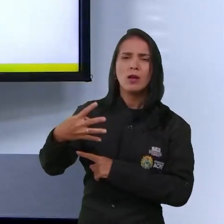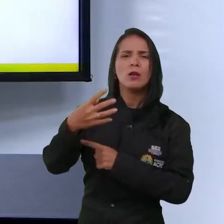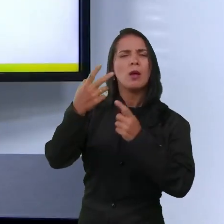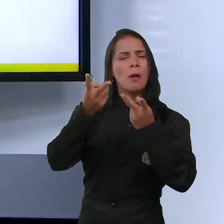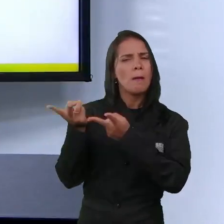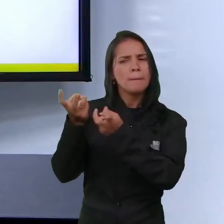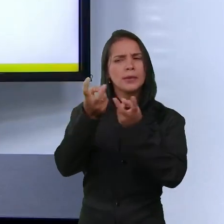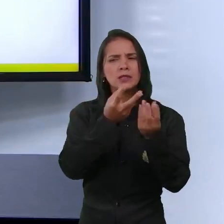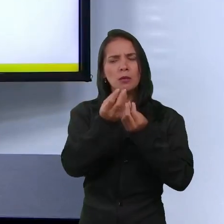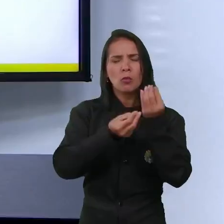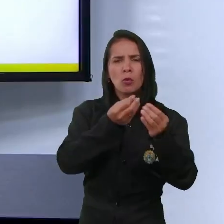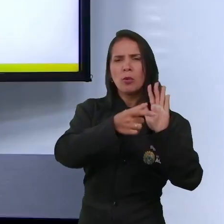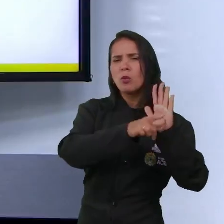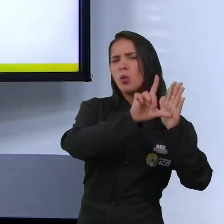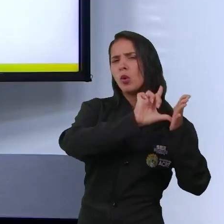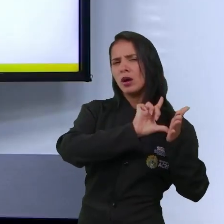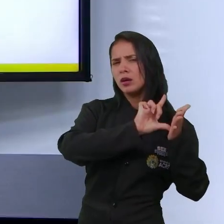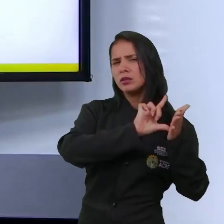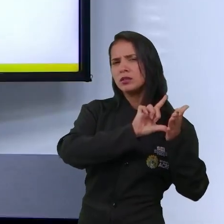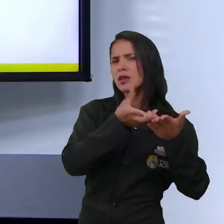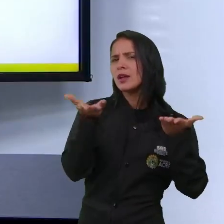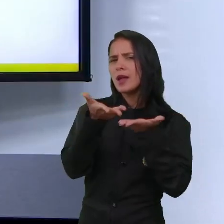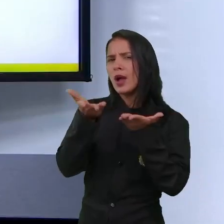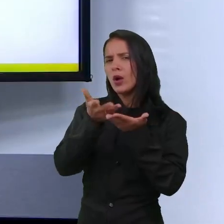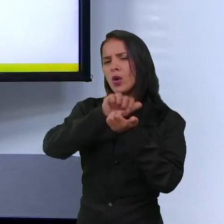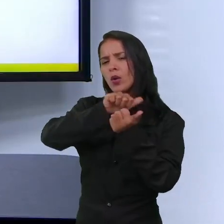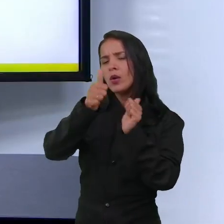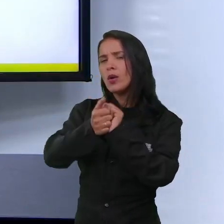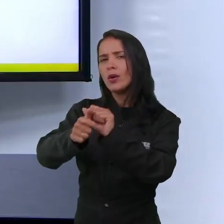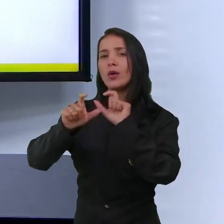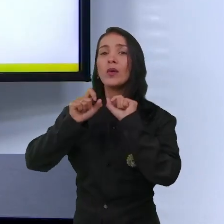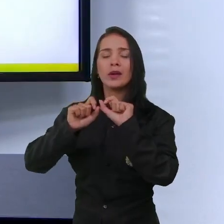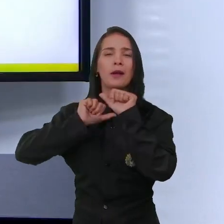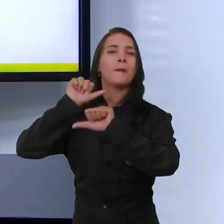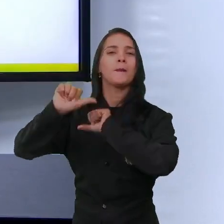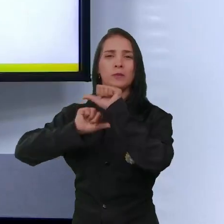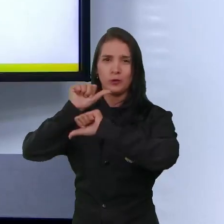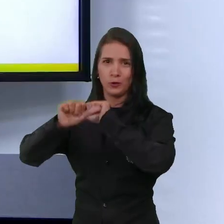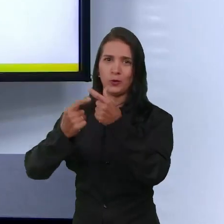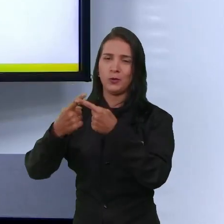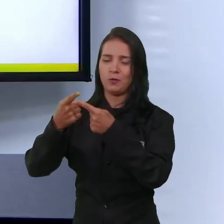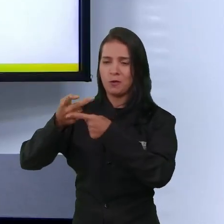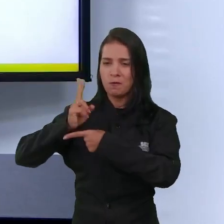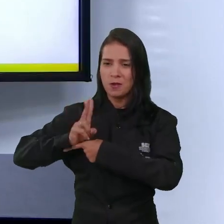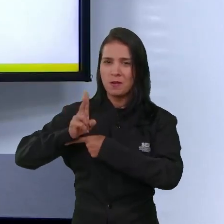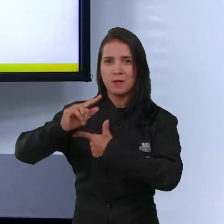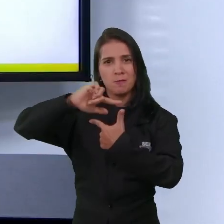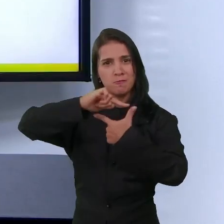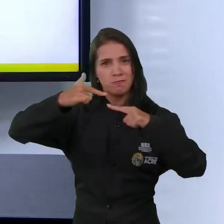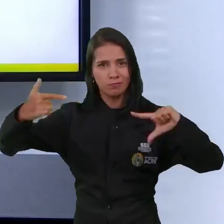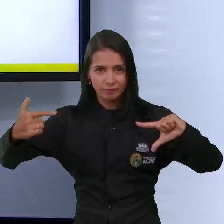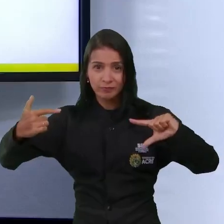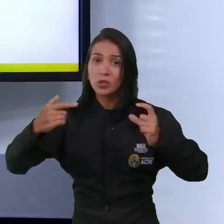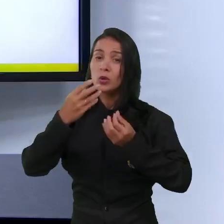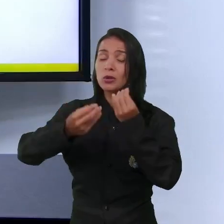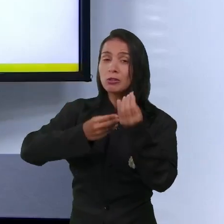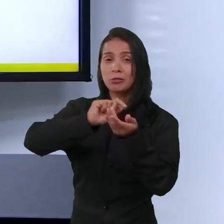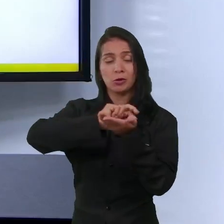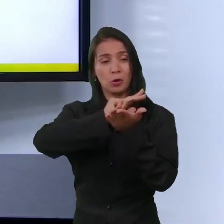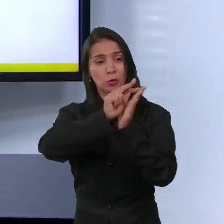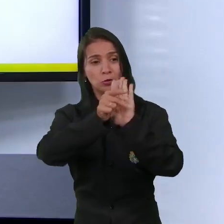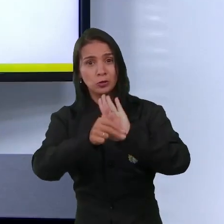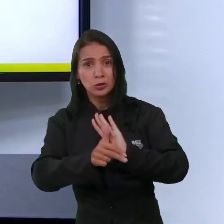forma tradicional e como é agora atualmente de forma contemporânea. Como é que esses gêneros eles